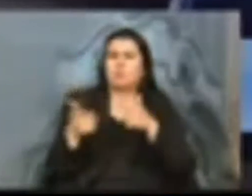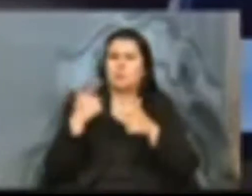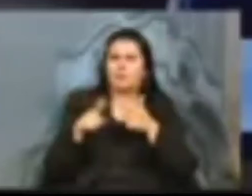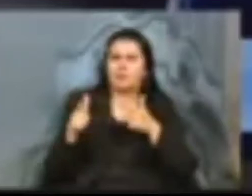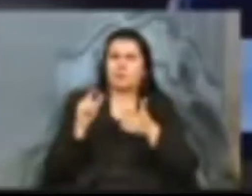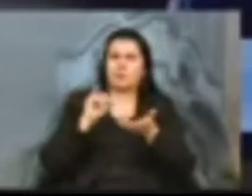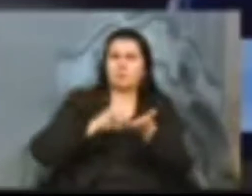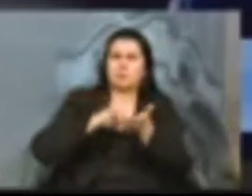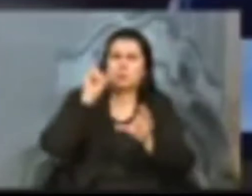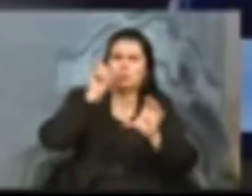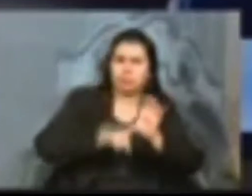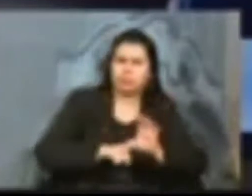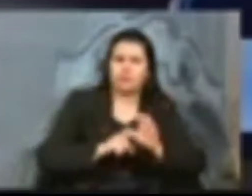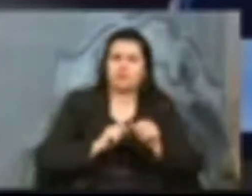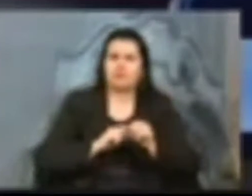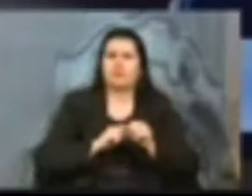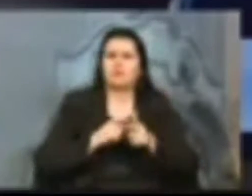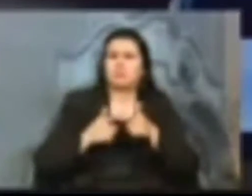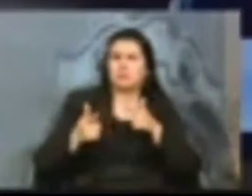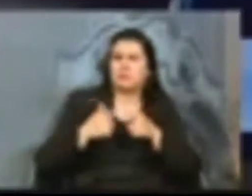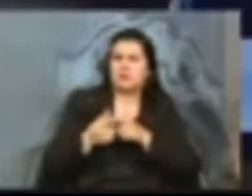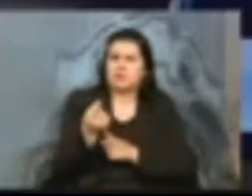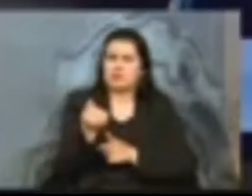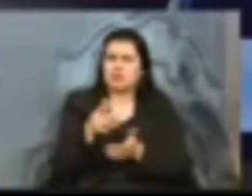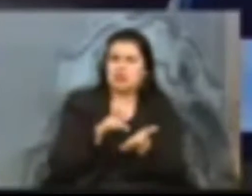dinheiro, condenado à prisão, inclusive,